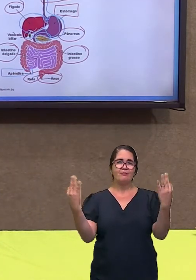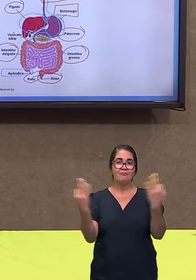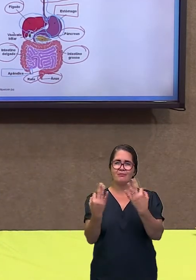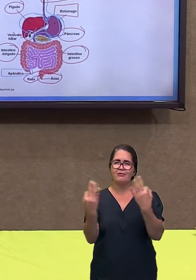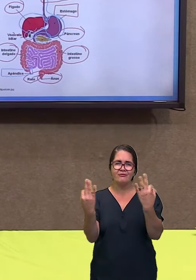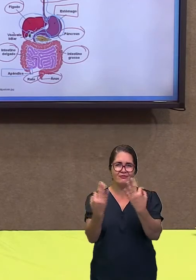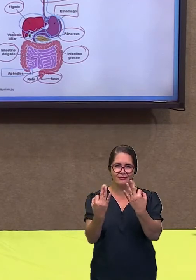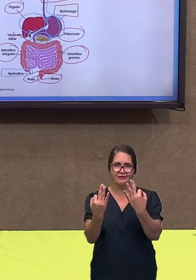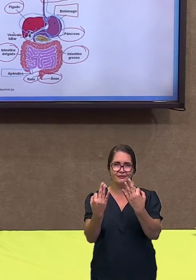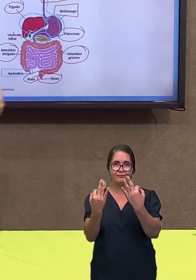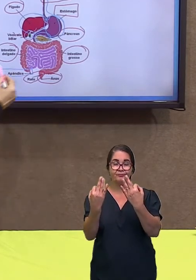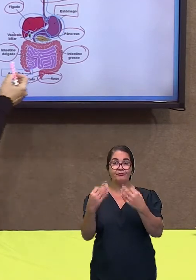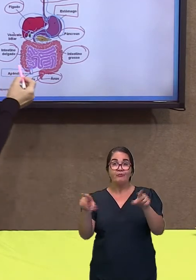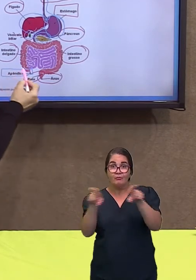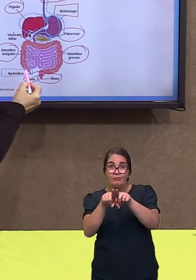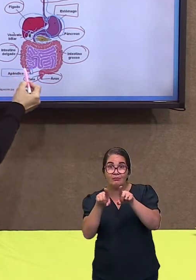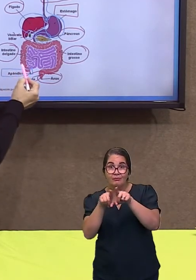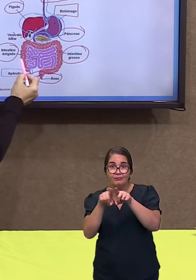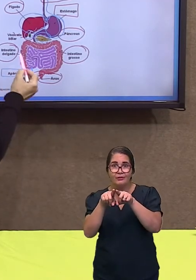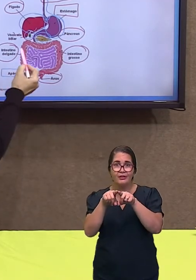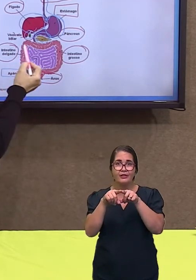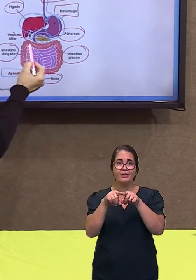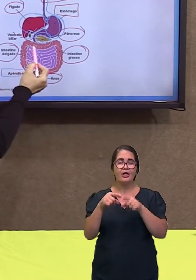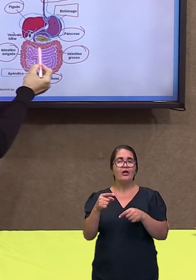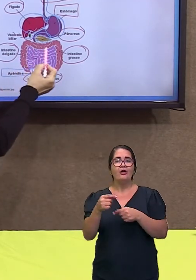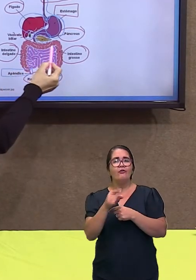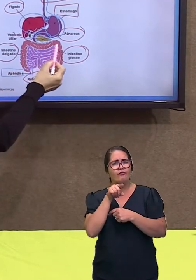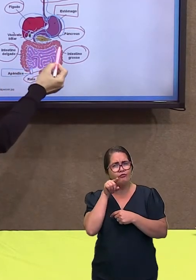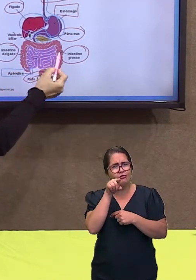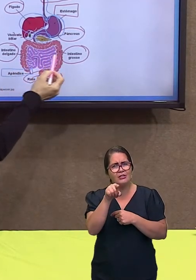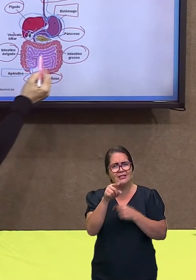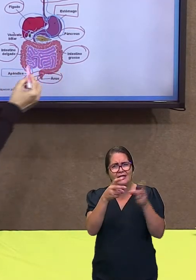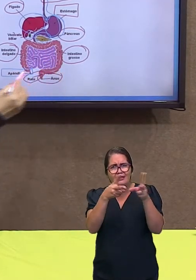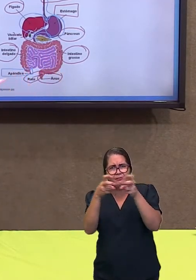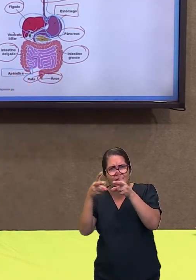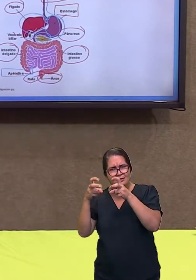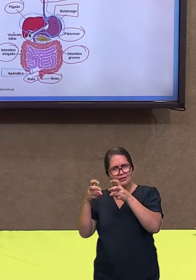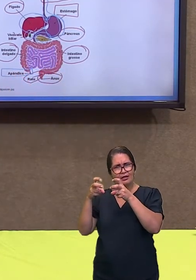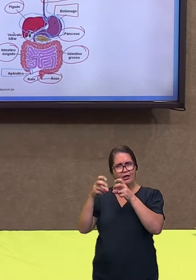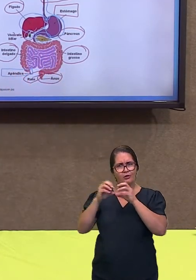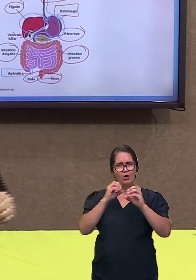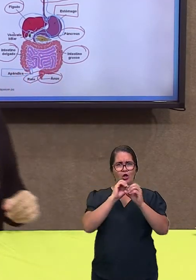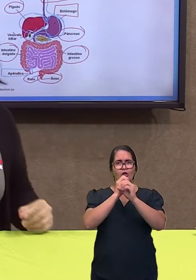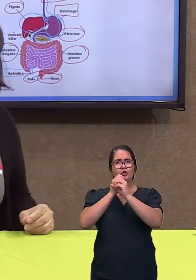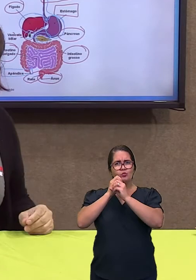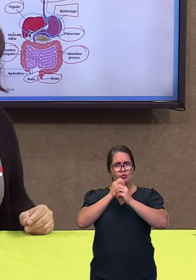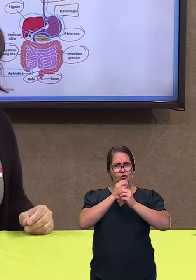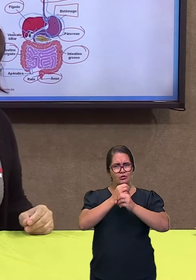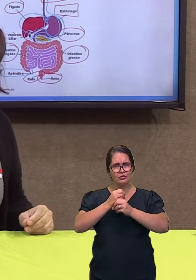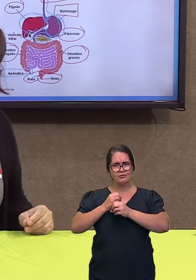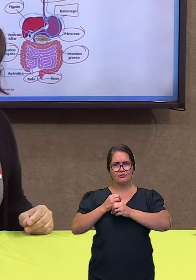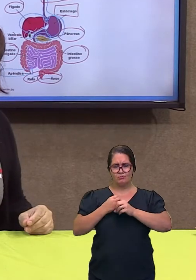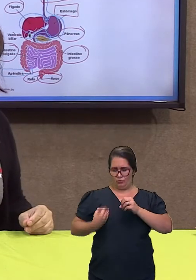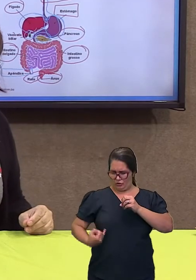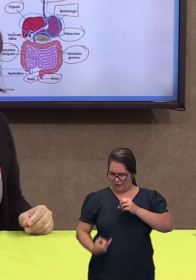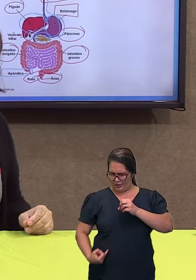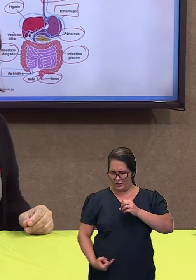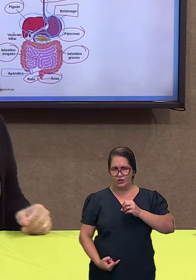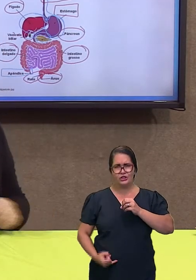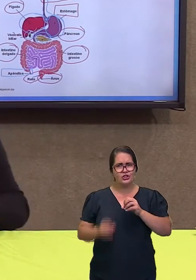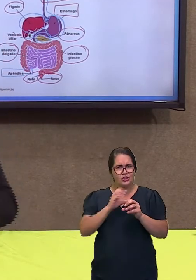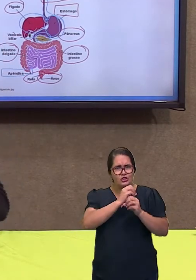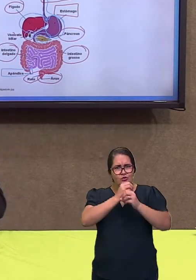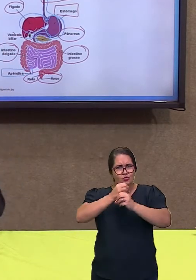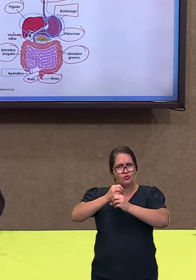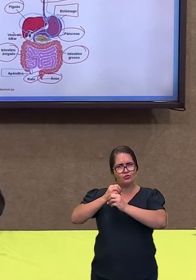percebem que no intestino grosso a gente tem uma linha